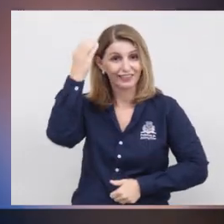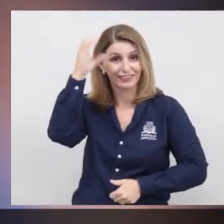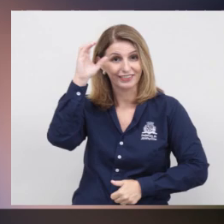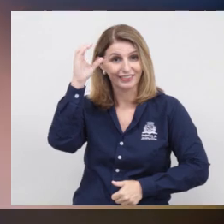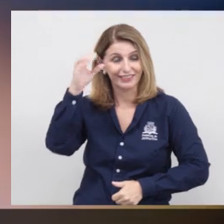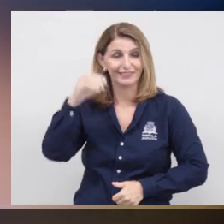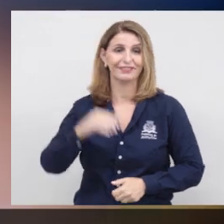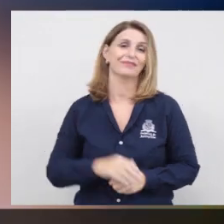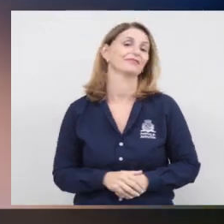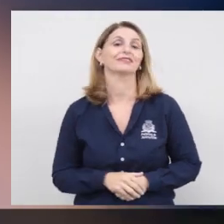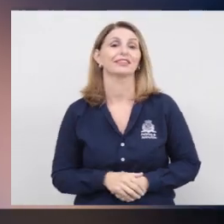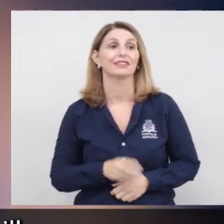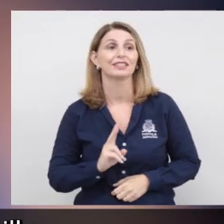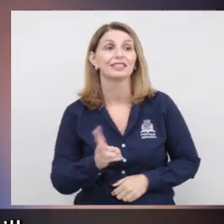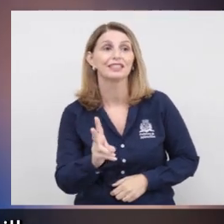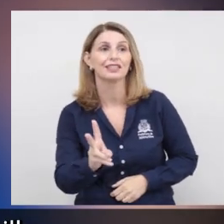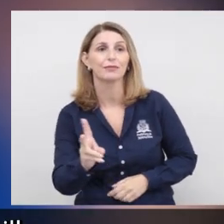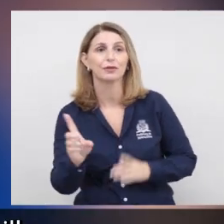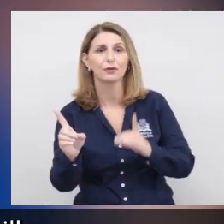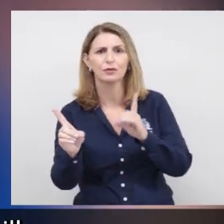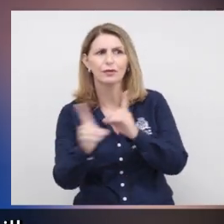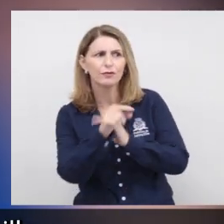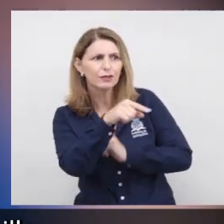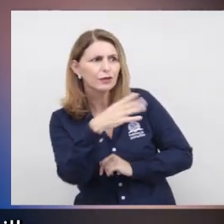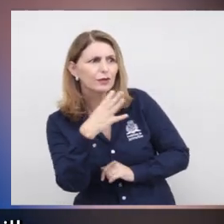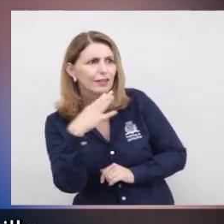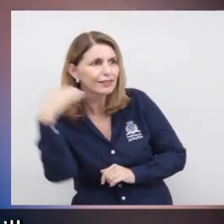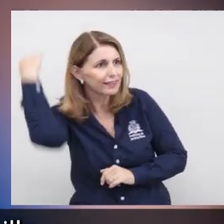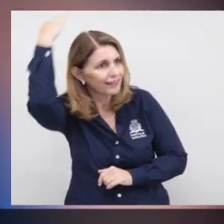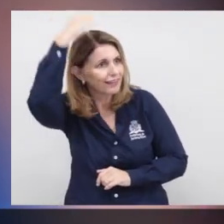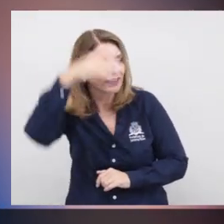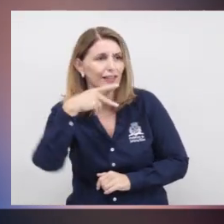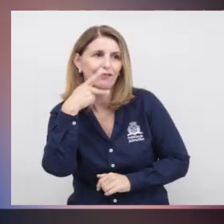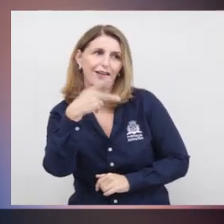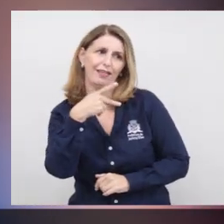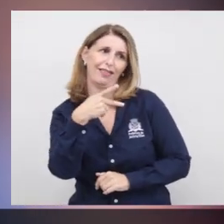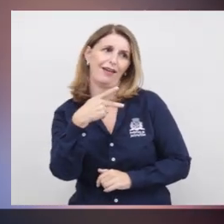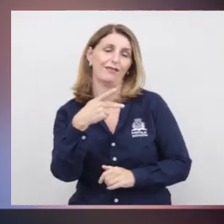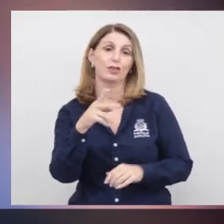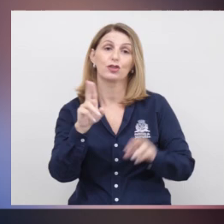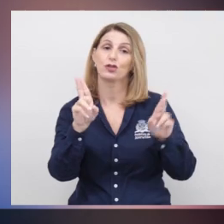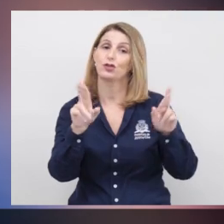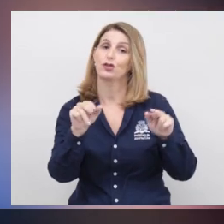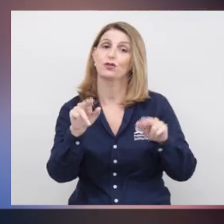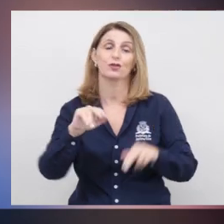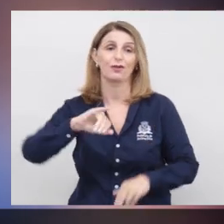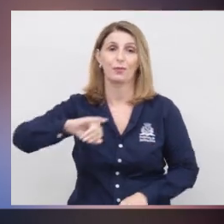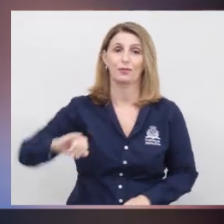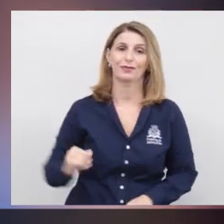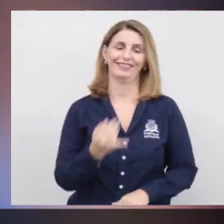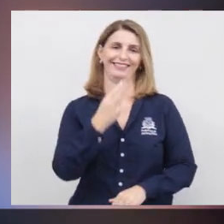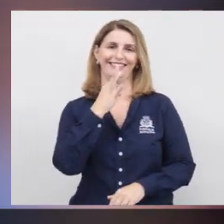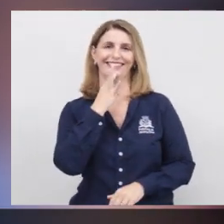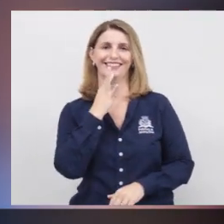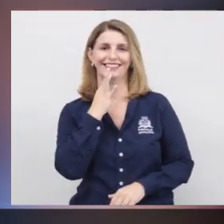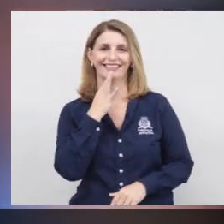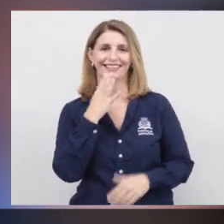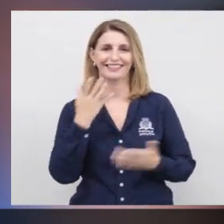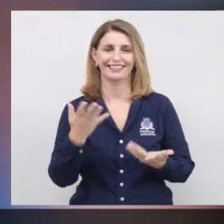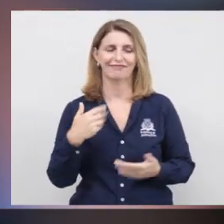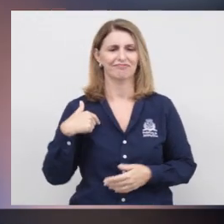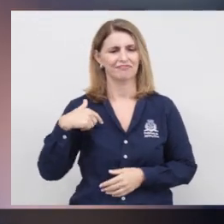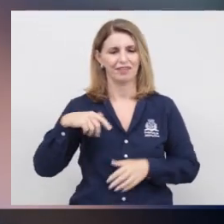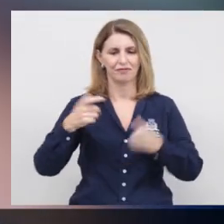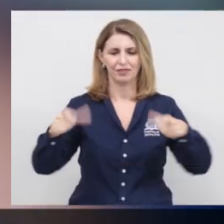em vários jogos Então sempre que eu encontrava alguém ligado ao Joinville eu sempre comentava do nardela nós nunca tive a oportunidade de conhecer